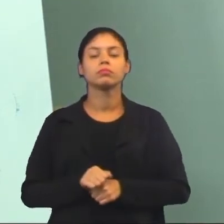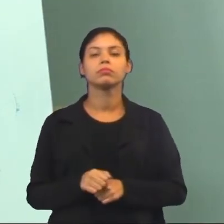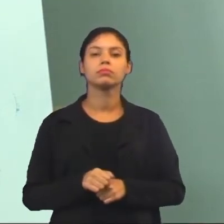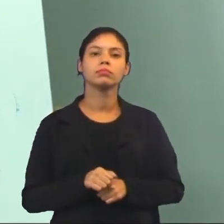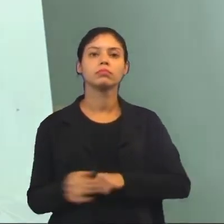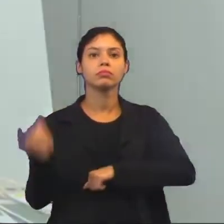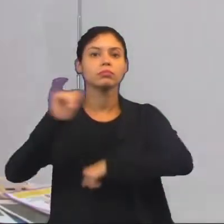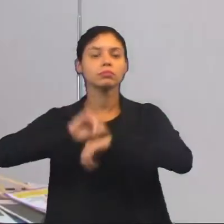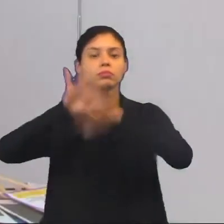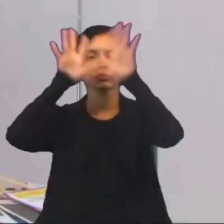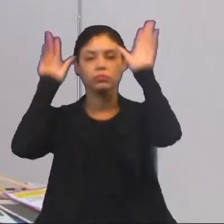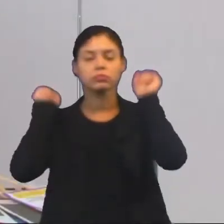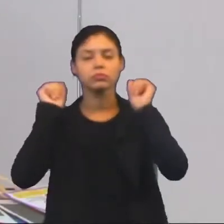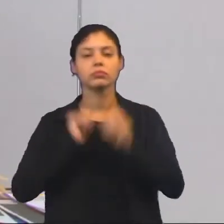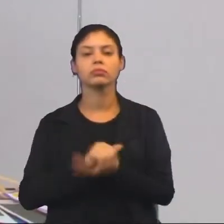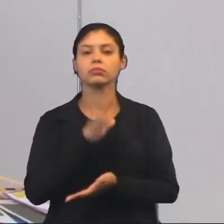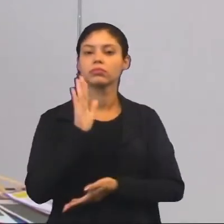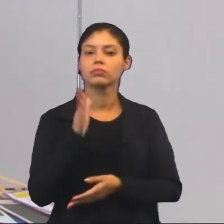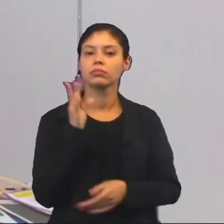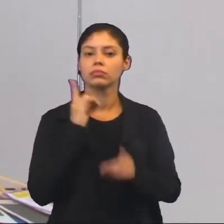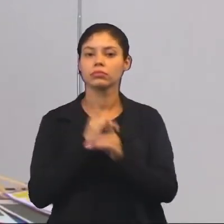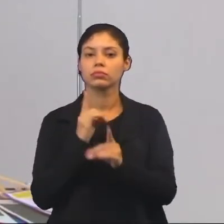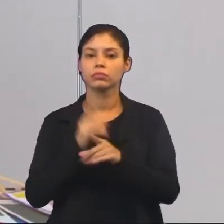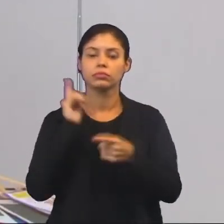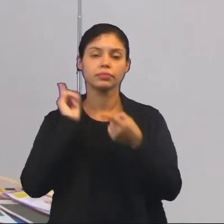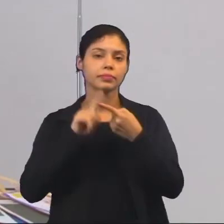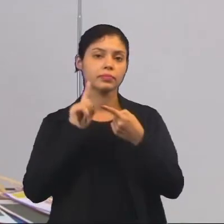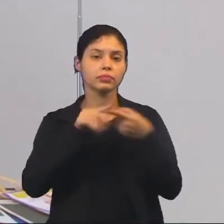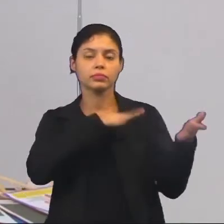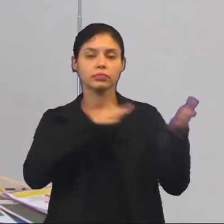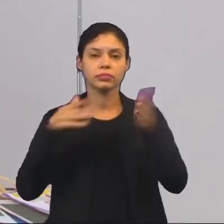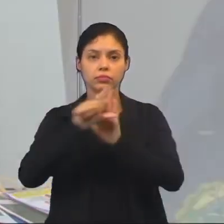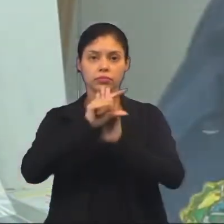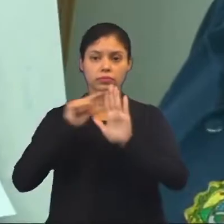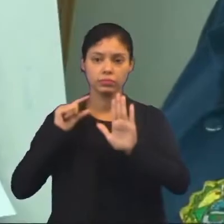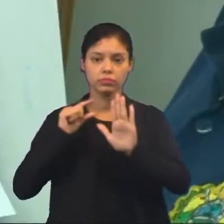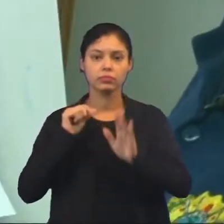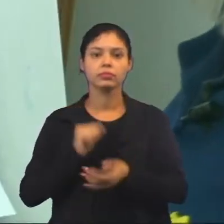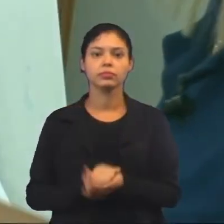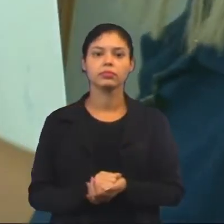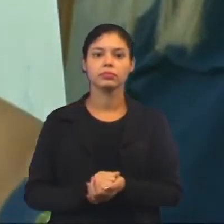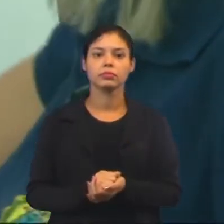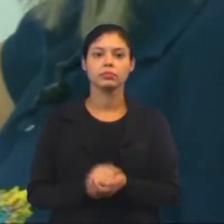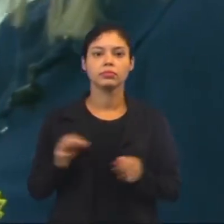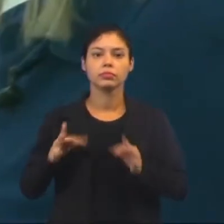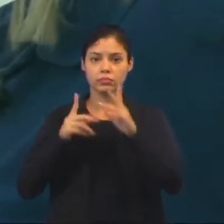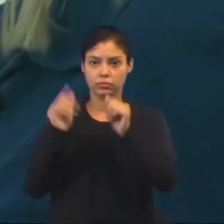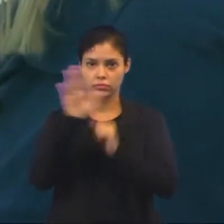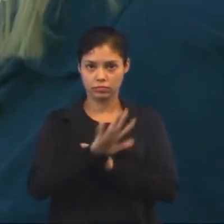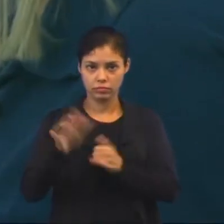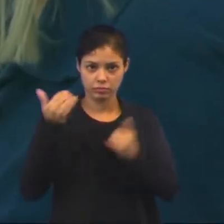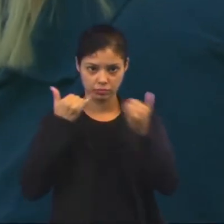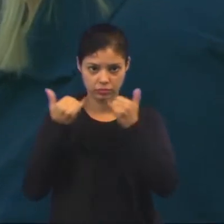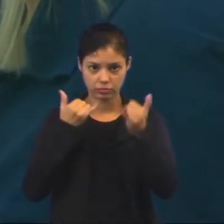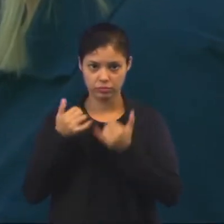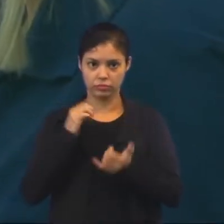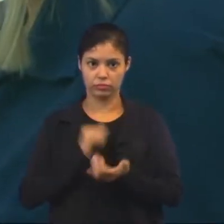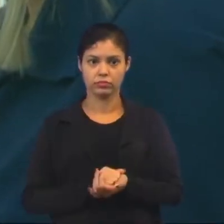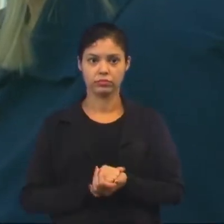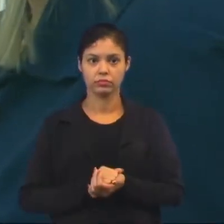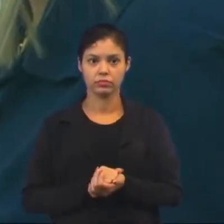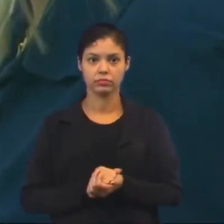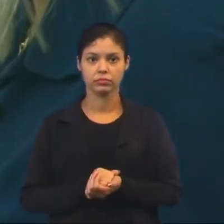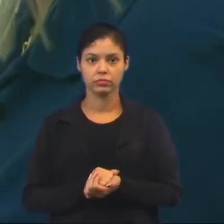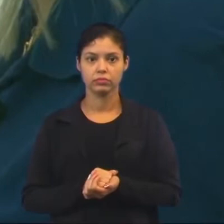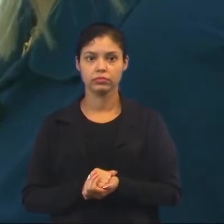acreana. Aqui, crianças, nós já encontramos a primeira parte, então, já do corpo de toda a notícia.